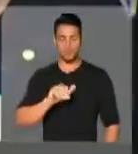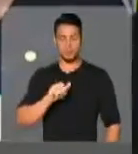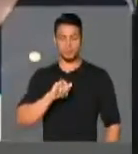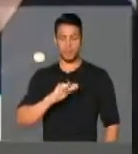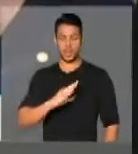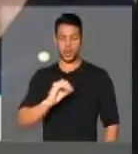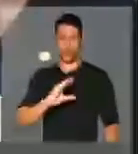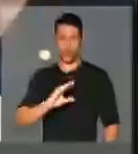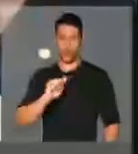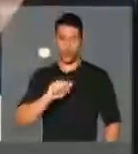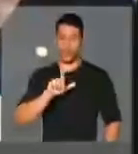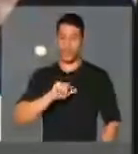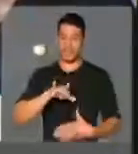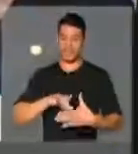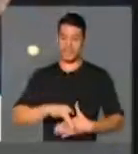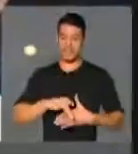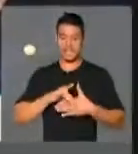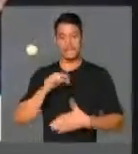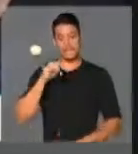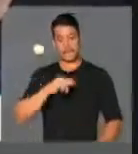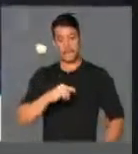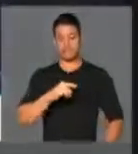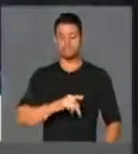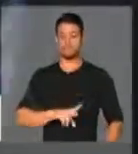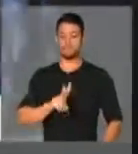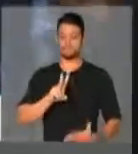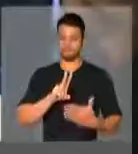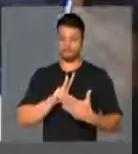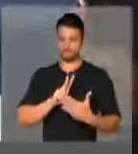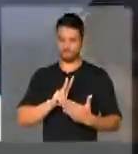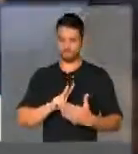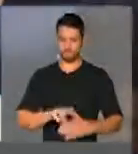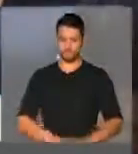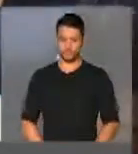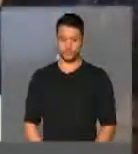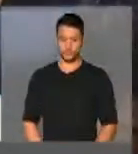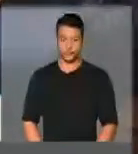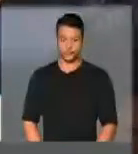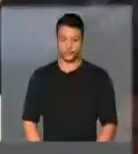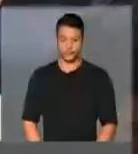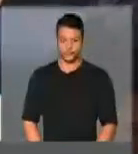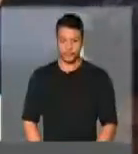grande liderança indígena uma mulher de luta uma guerreira capô